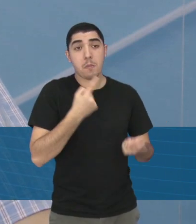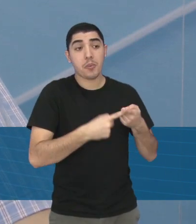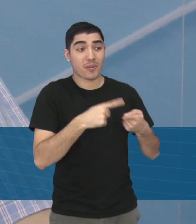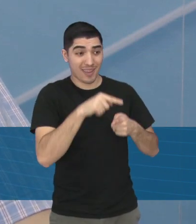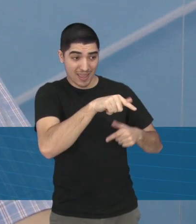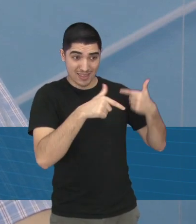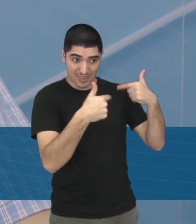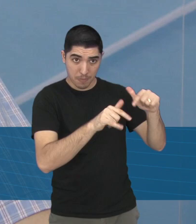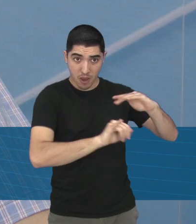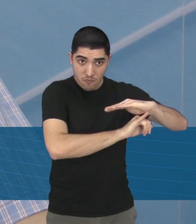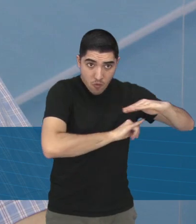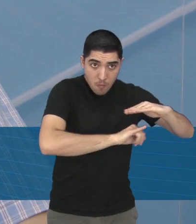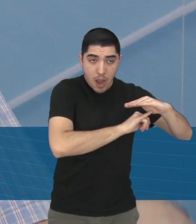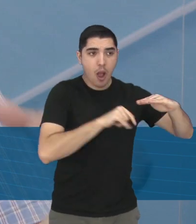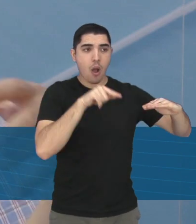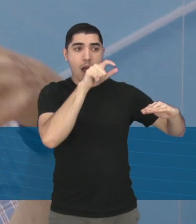acabam